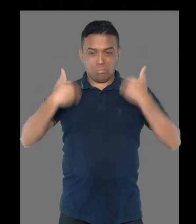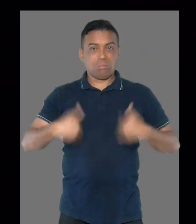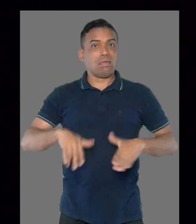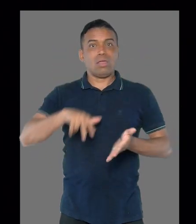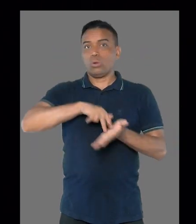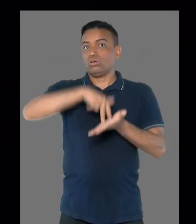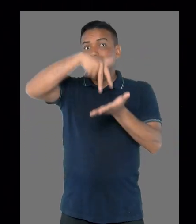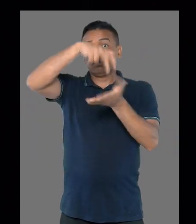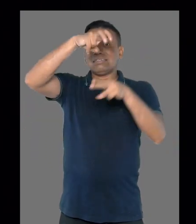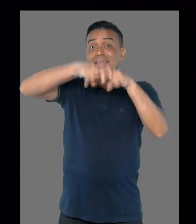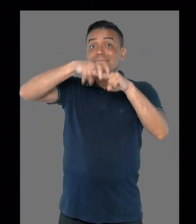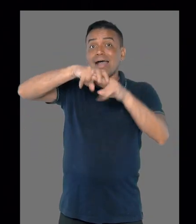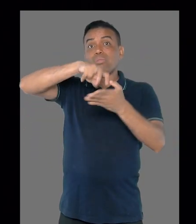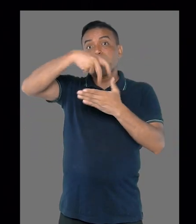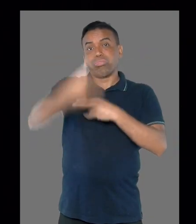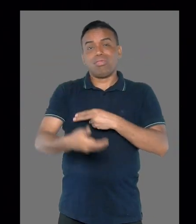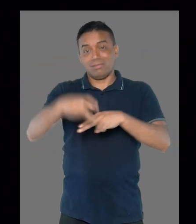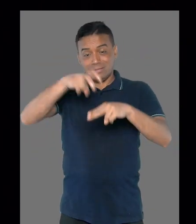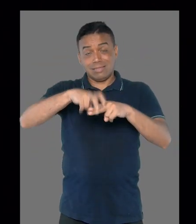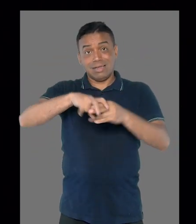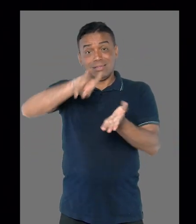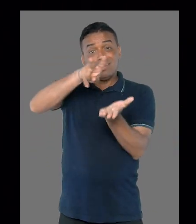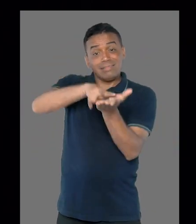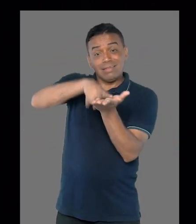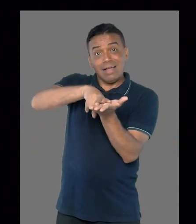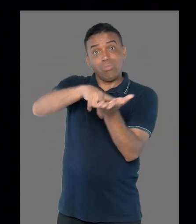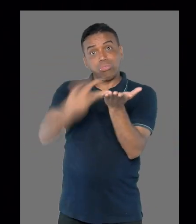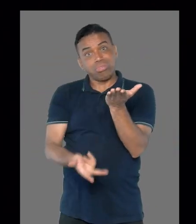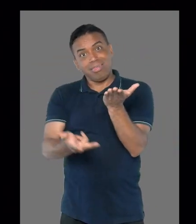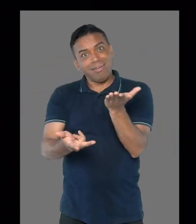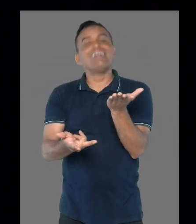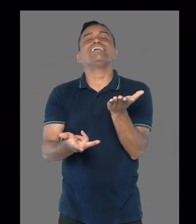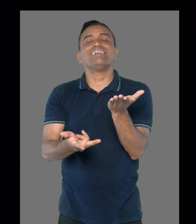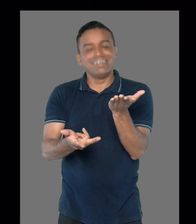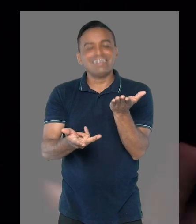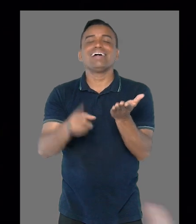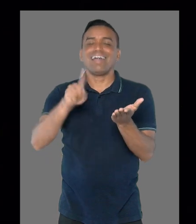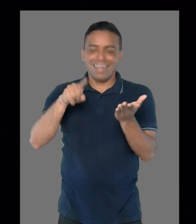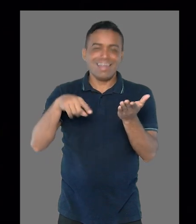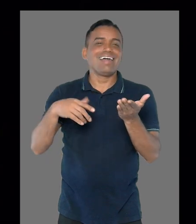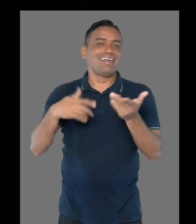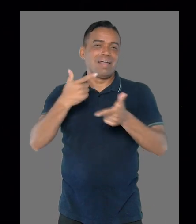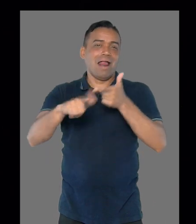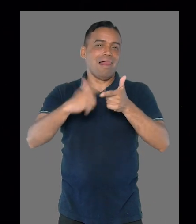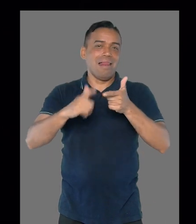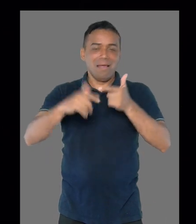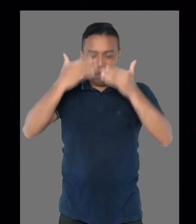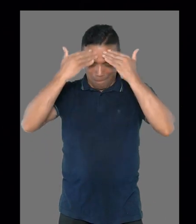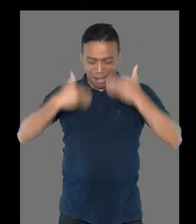eu tropeço sentado. Sabe? Assim, se eu estiver deitado no chão, é perigoso eu cair. É esse nível de coordenação